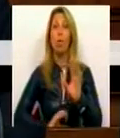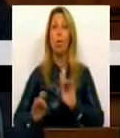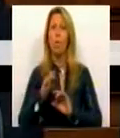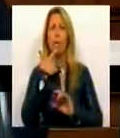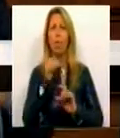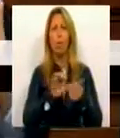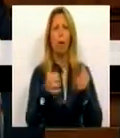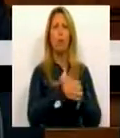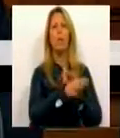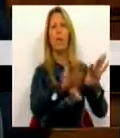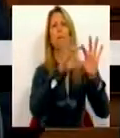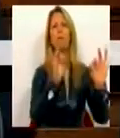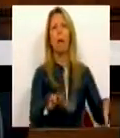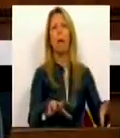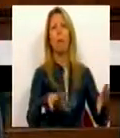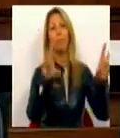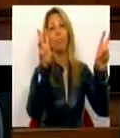numa espécie de cavalo de batalha